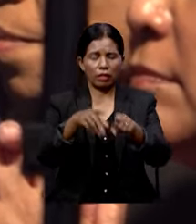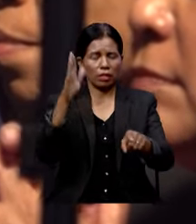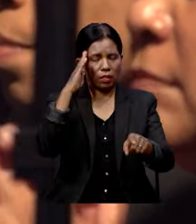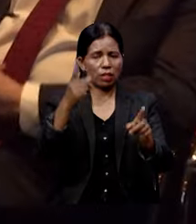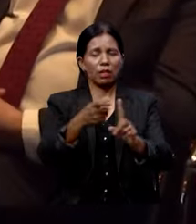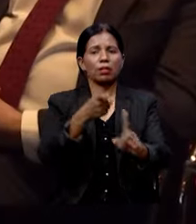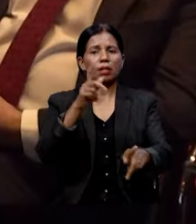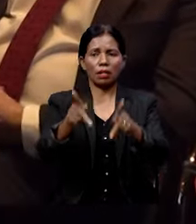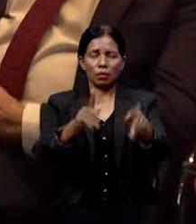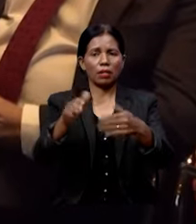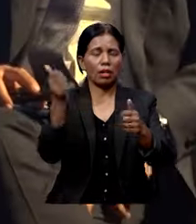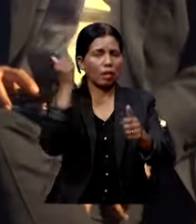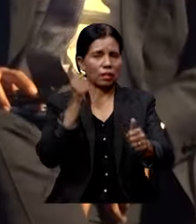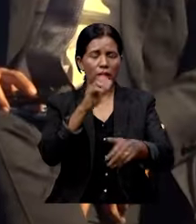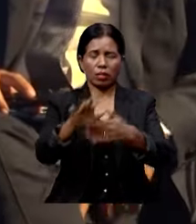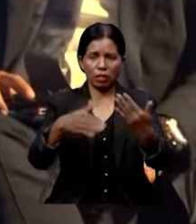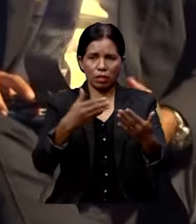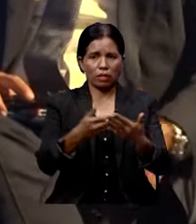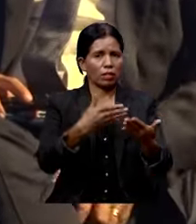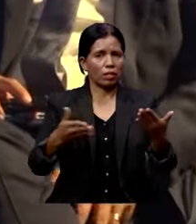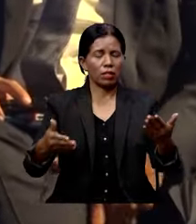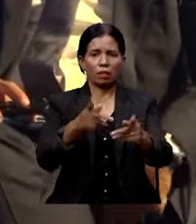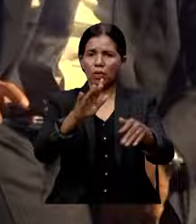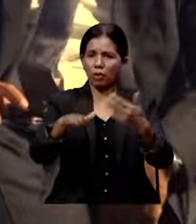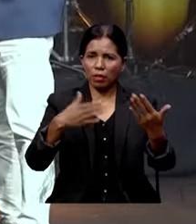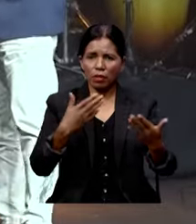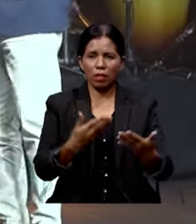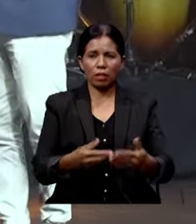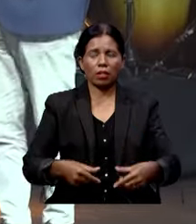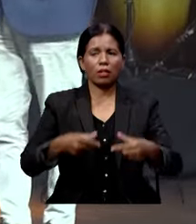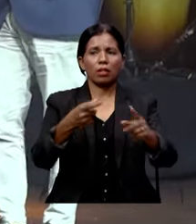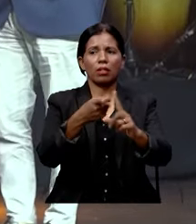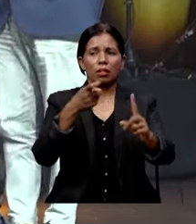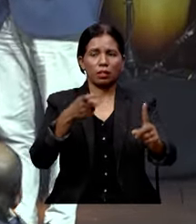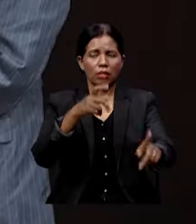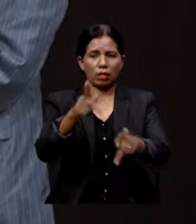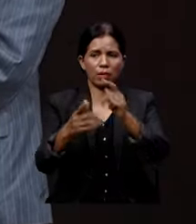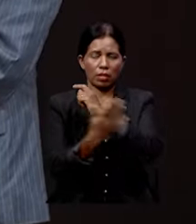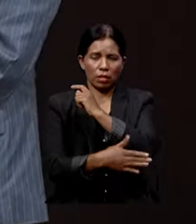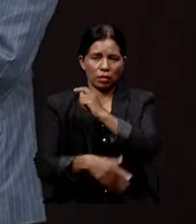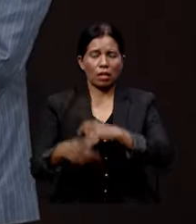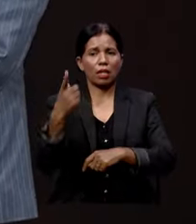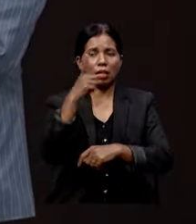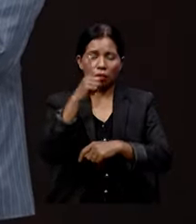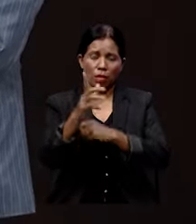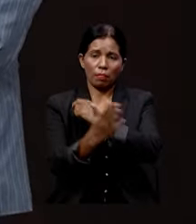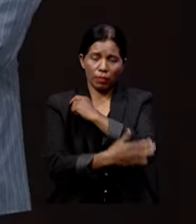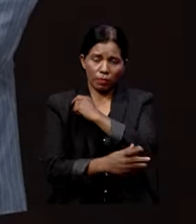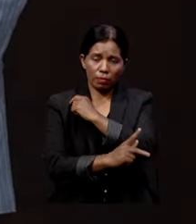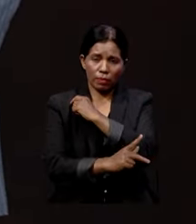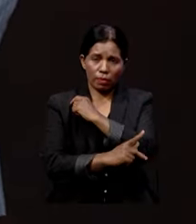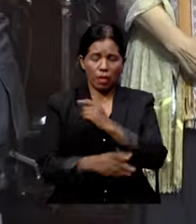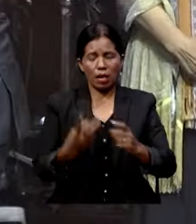ba cidadão, agência no produto no arte sira, nebe mak pertence e a comunidade de países língua portuguesa, nebe defende